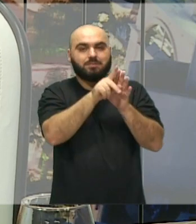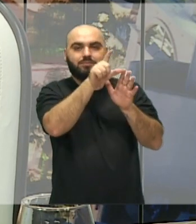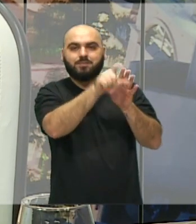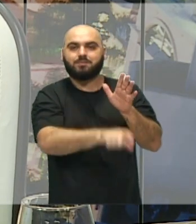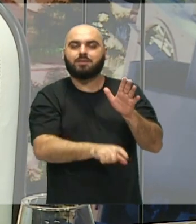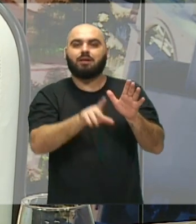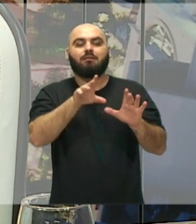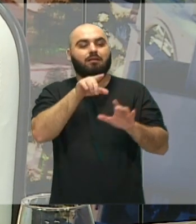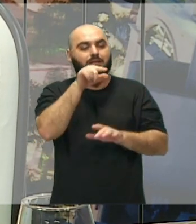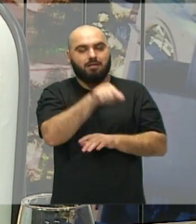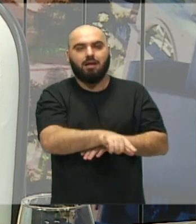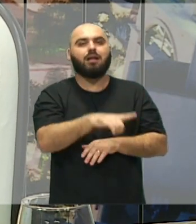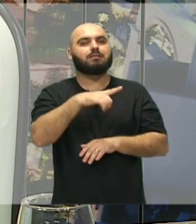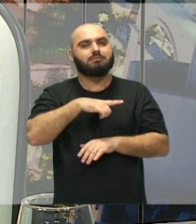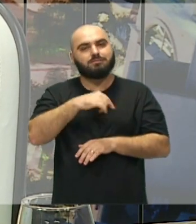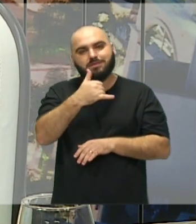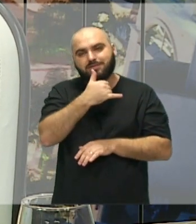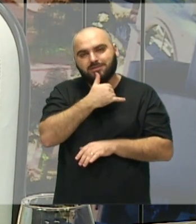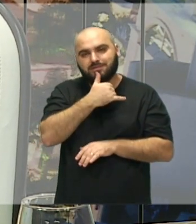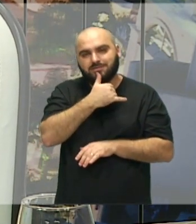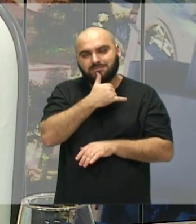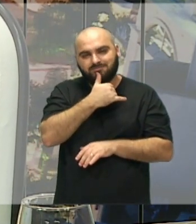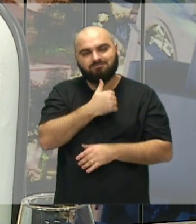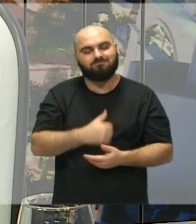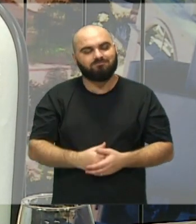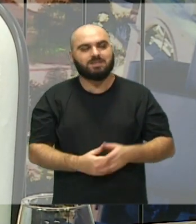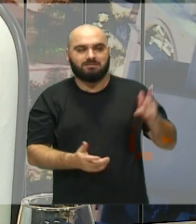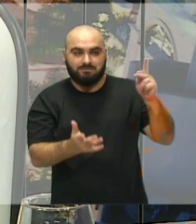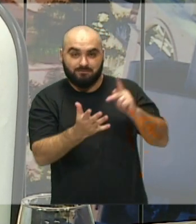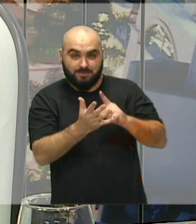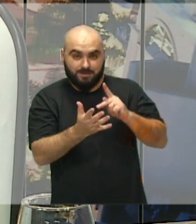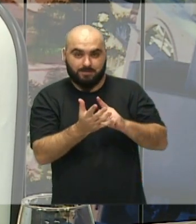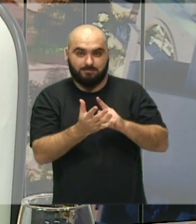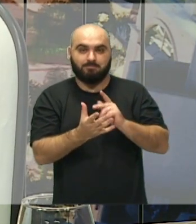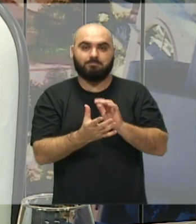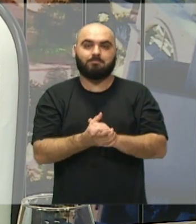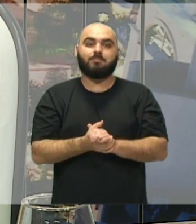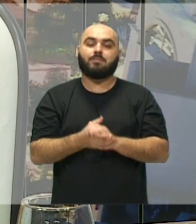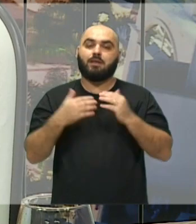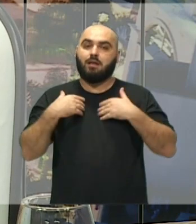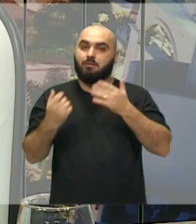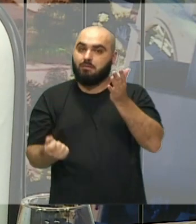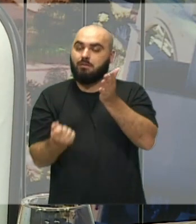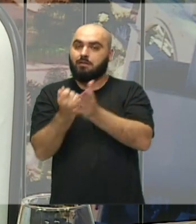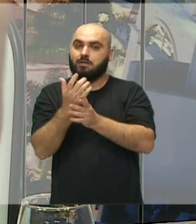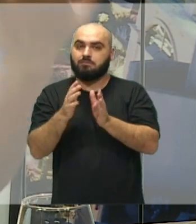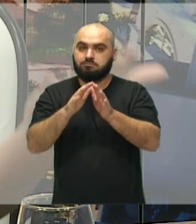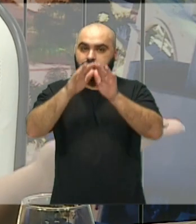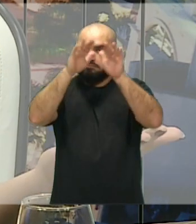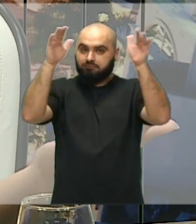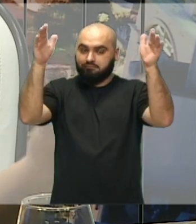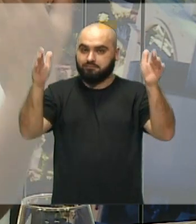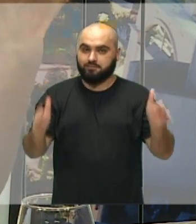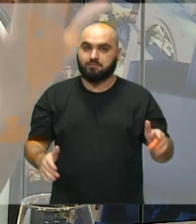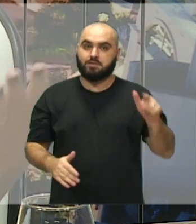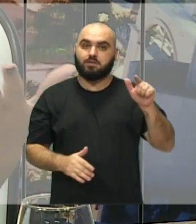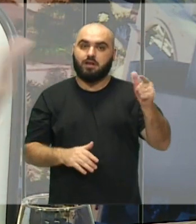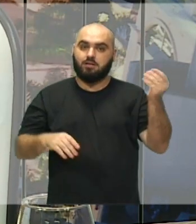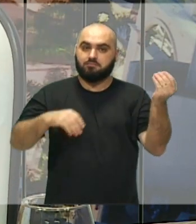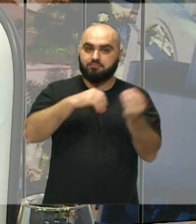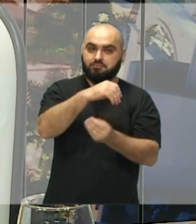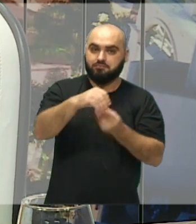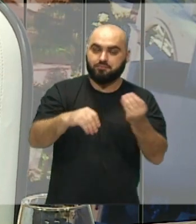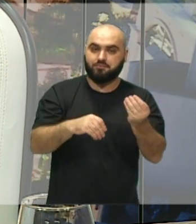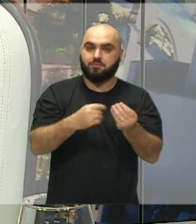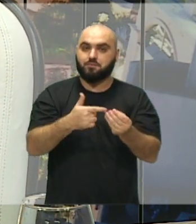ela tinha essa frustração por não ter. E realmente, quando depois eu montei o viveiro e essa minha arara, ela se misturou com os